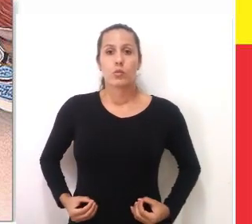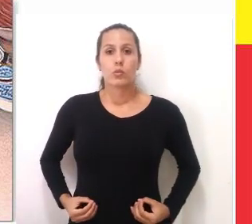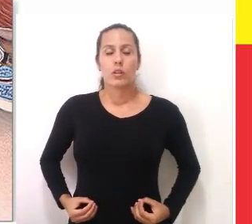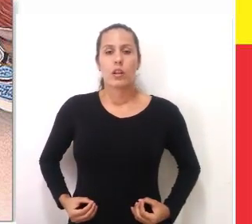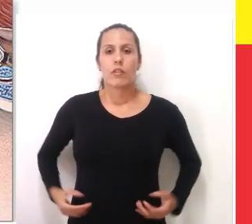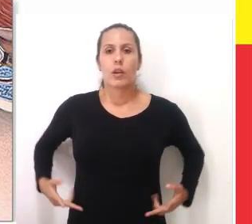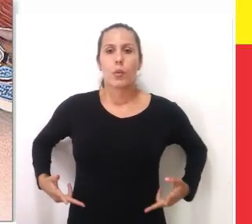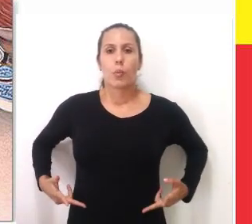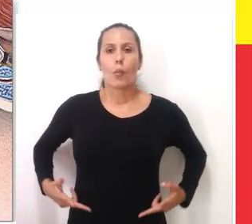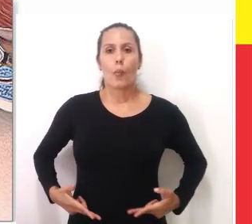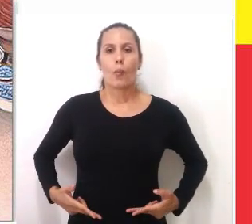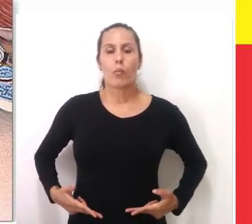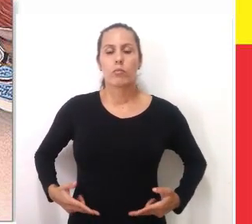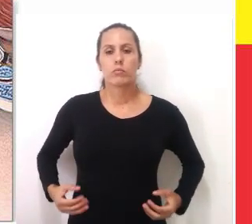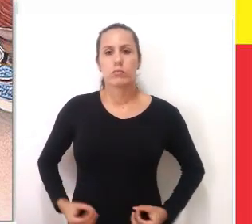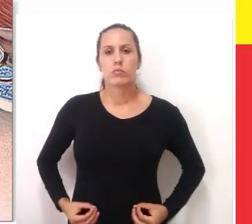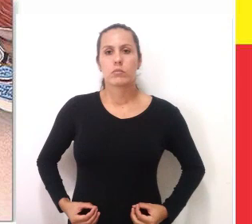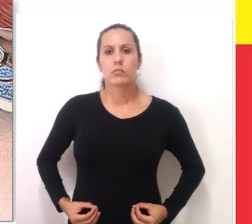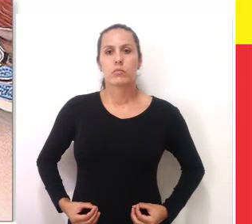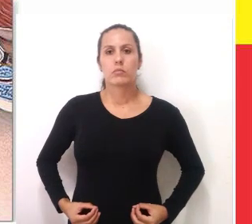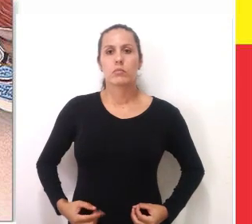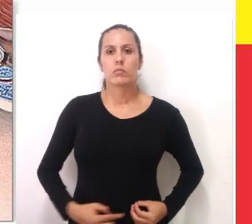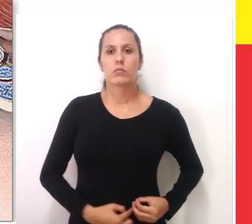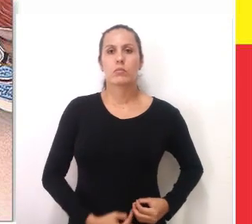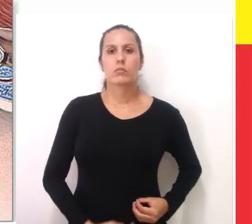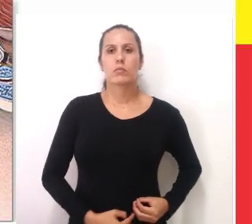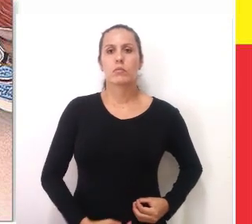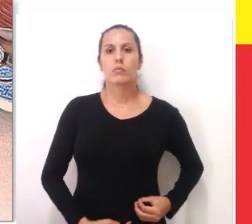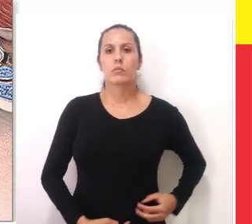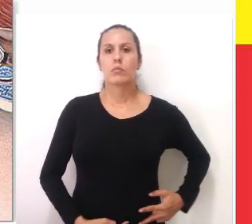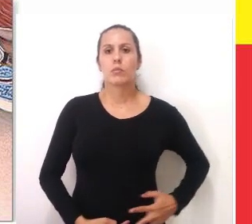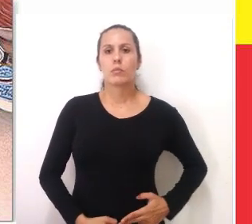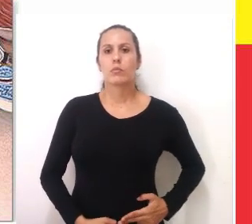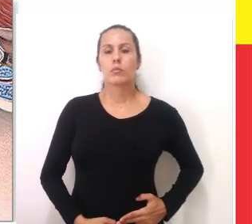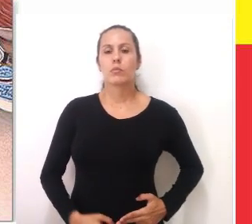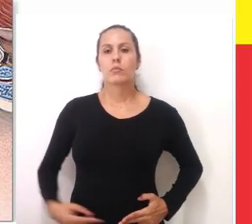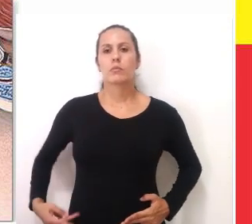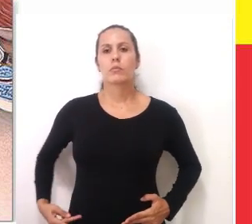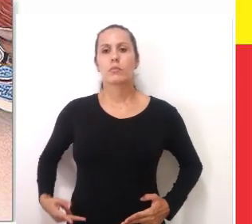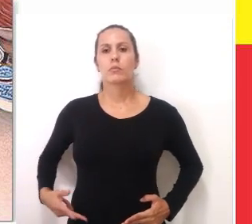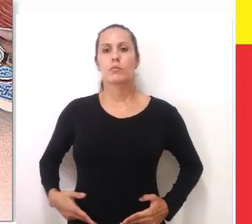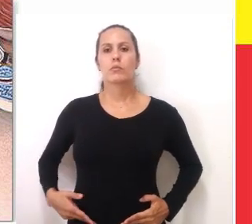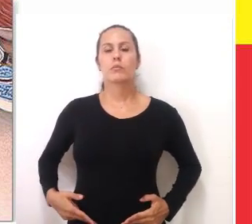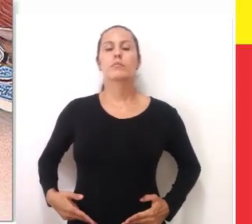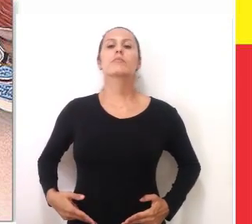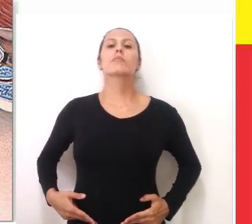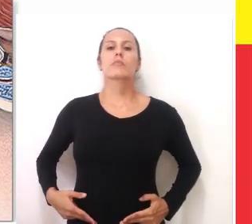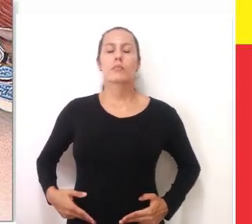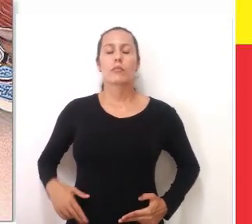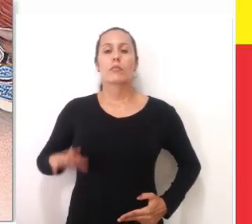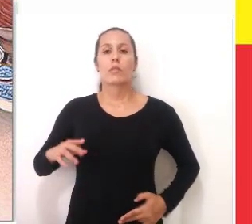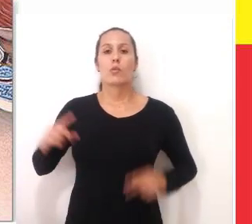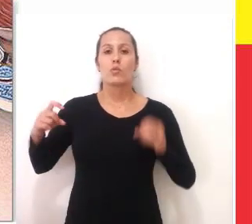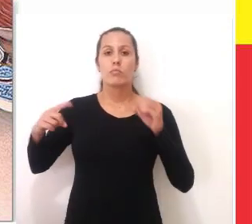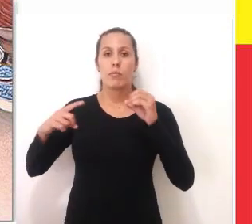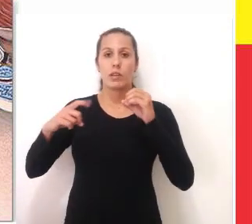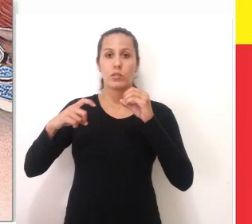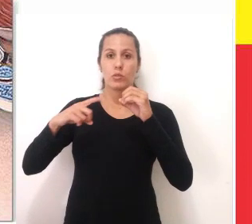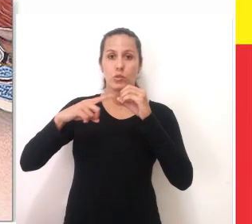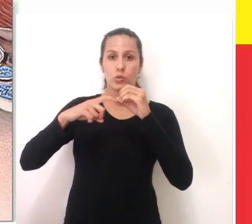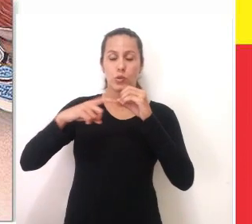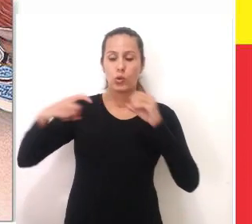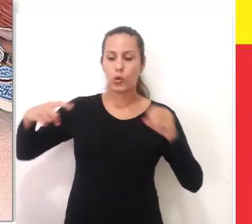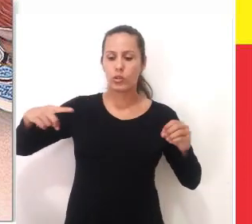são cortes nas trompas. Se cortou a trompa, o espermatozoide não tem como passar e